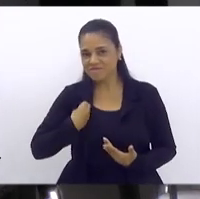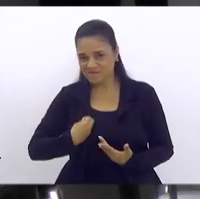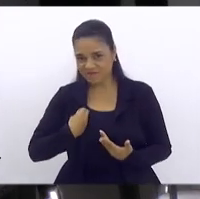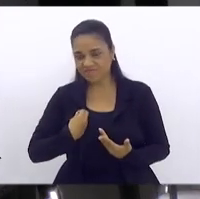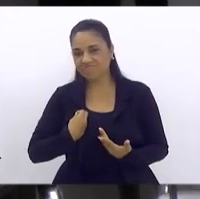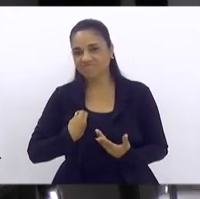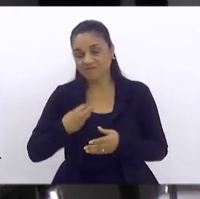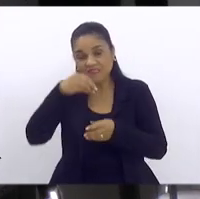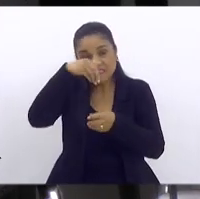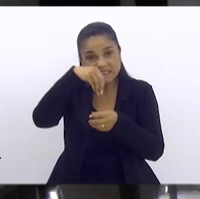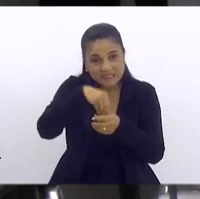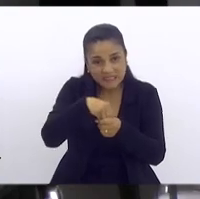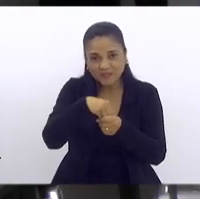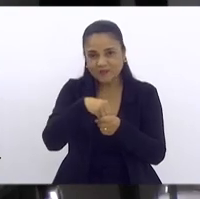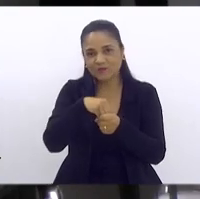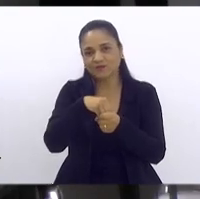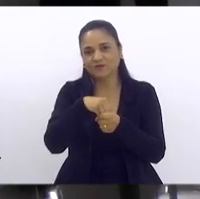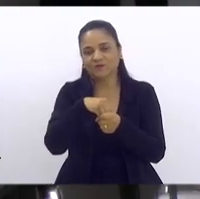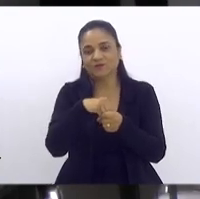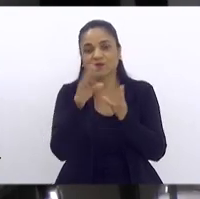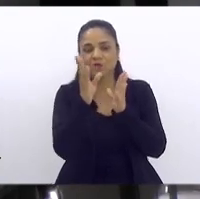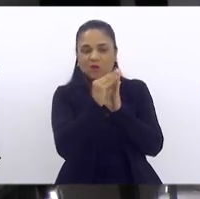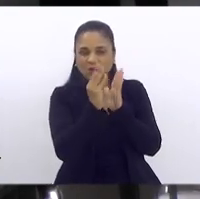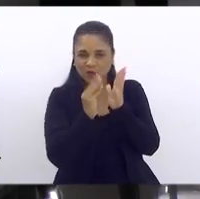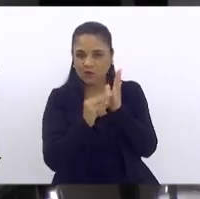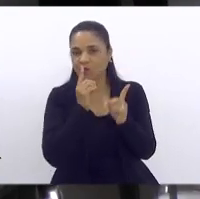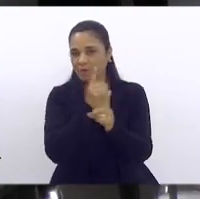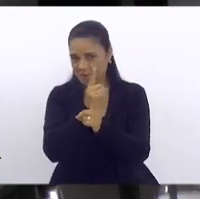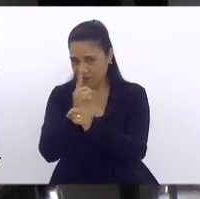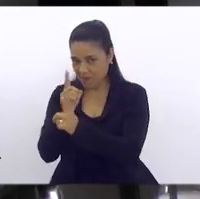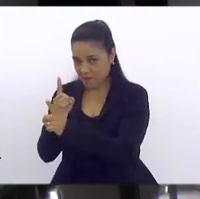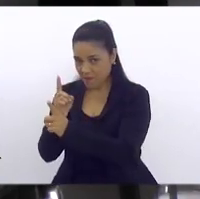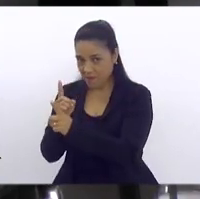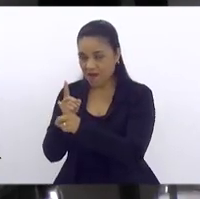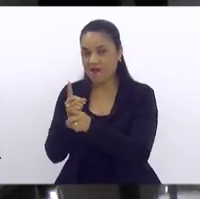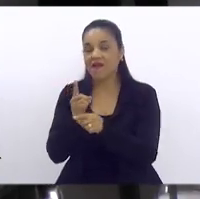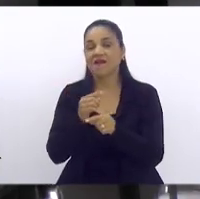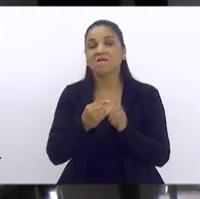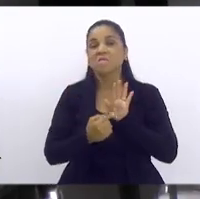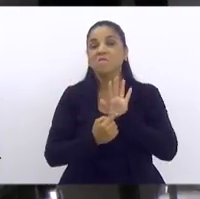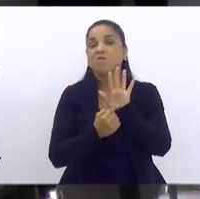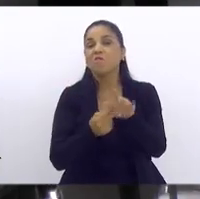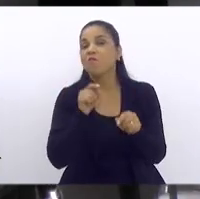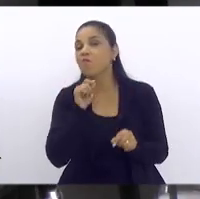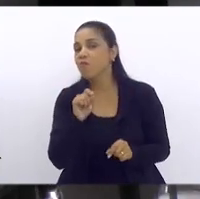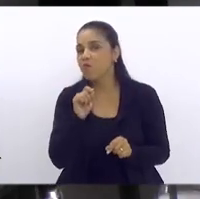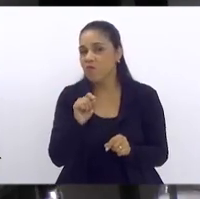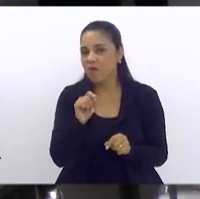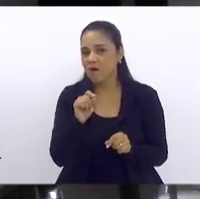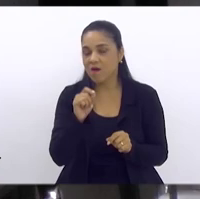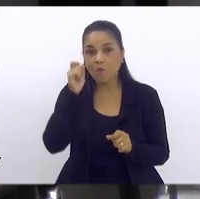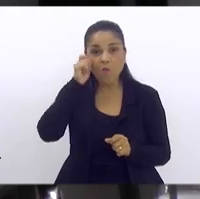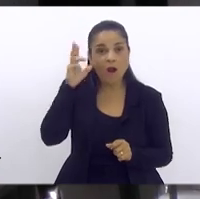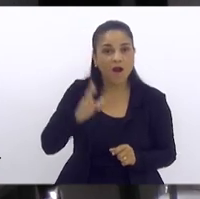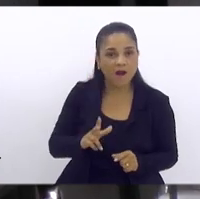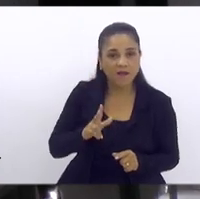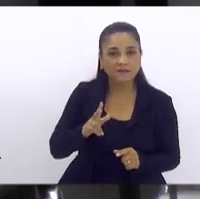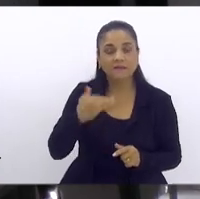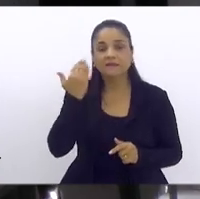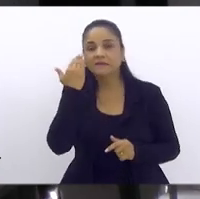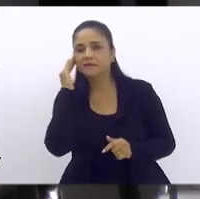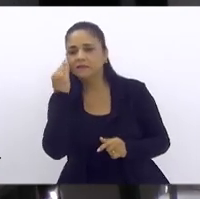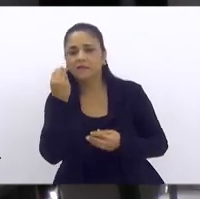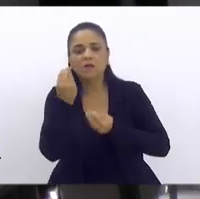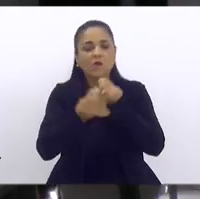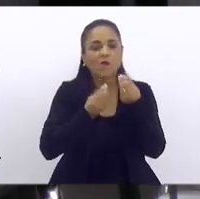encontrou dentro dos nossos dos conteúdos que a gente analisou, e aponta justamente para esse alerta, né, de entendermos que